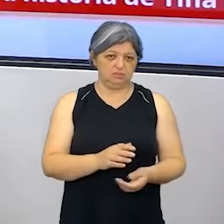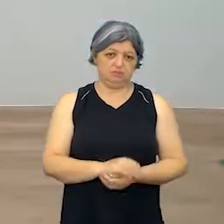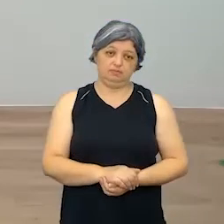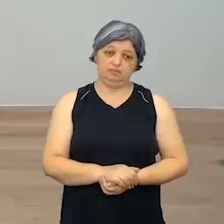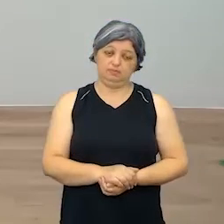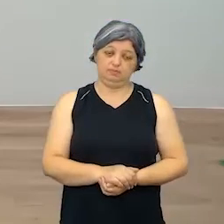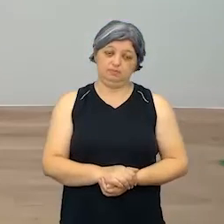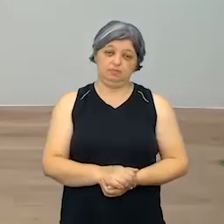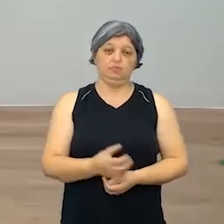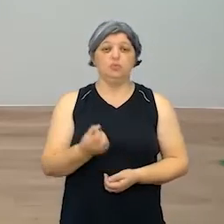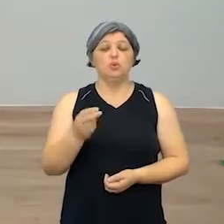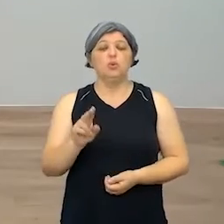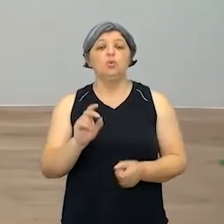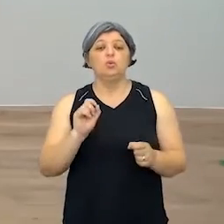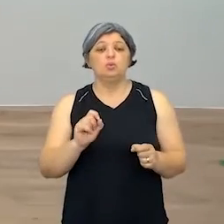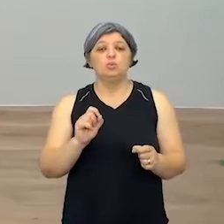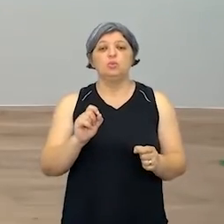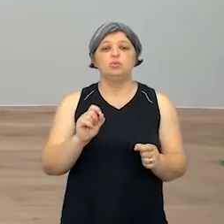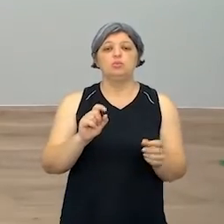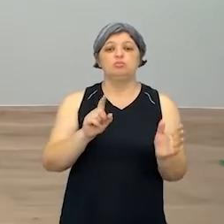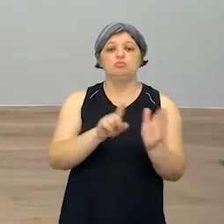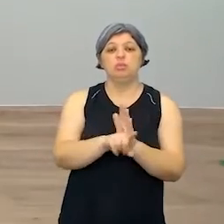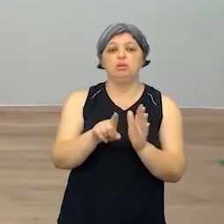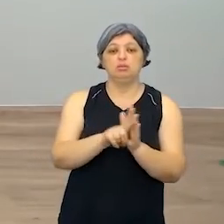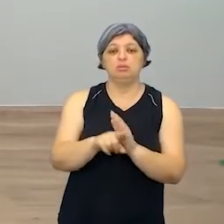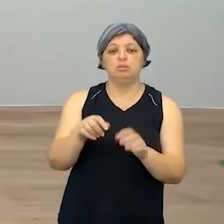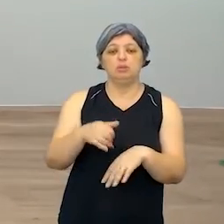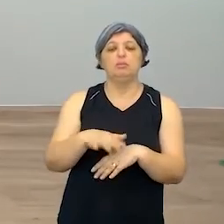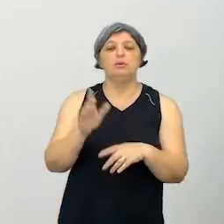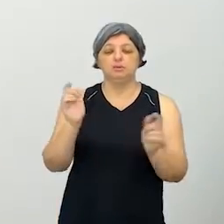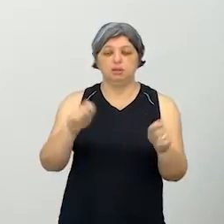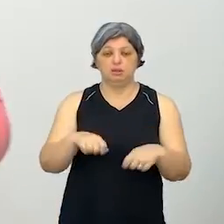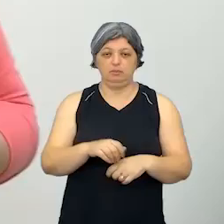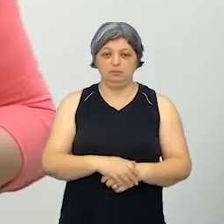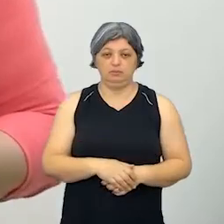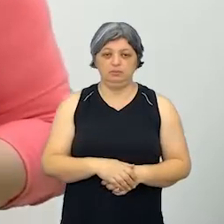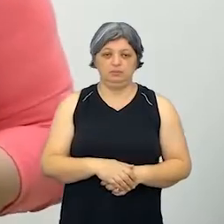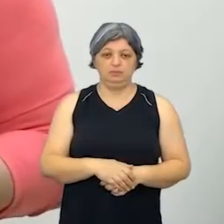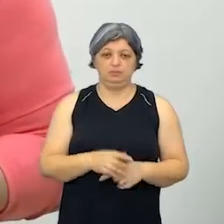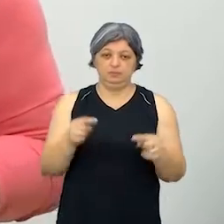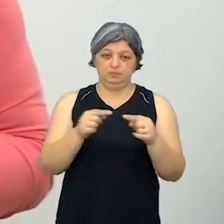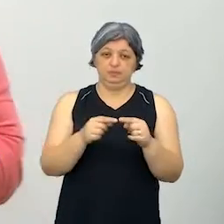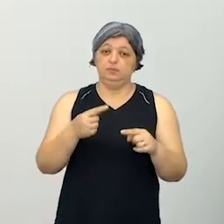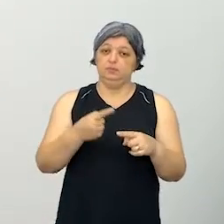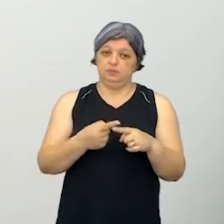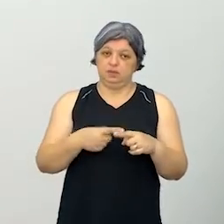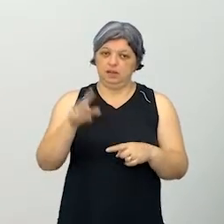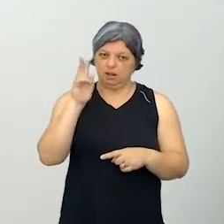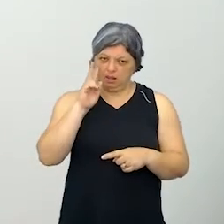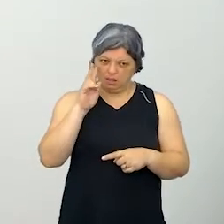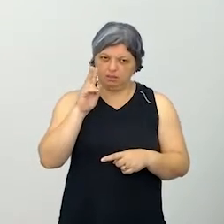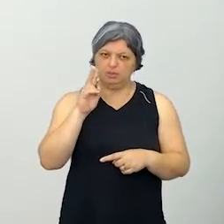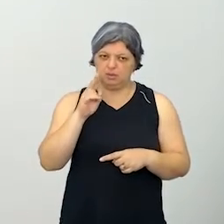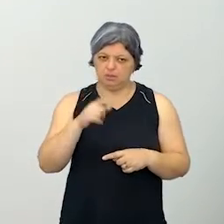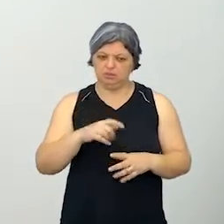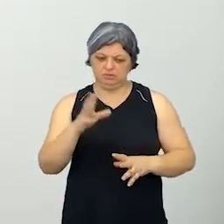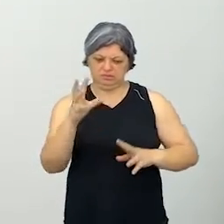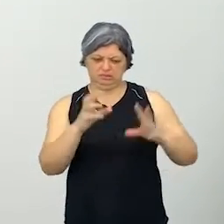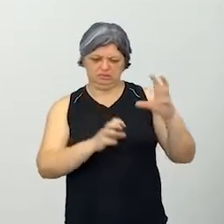E quais outras perguntas nós podemos fazer nesse momento? Lembrando aí que os ânimos estão bem alterados,